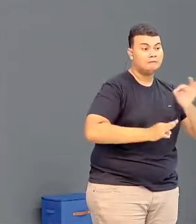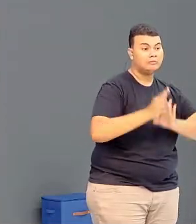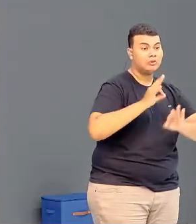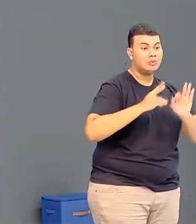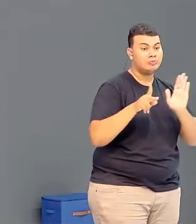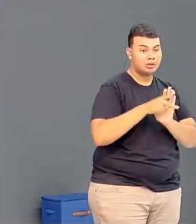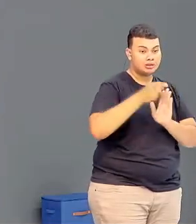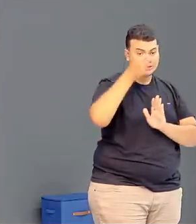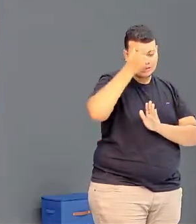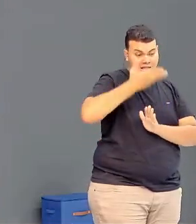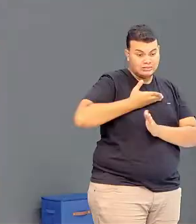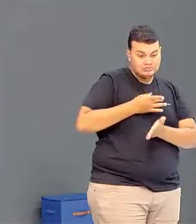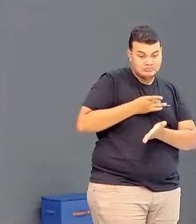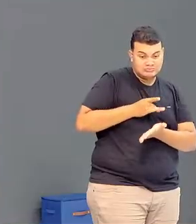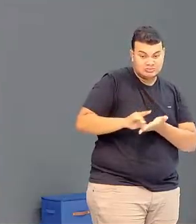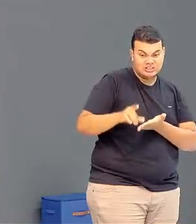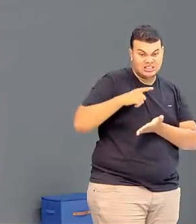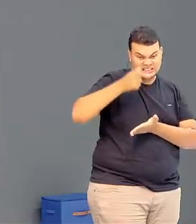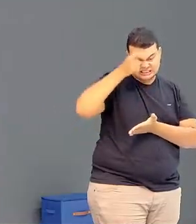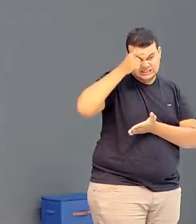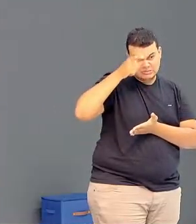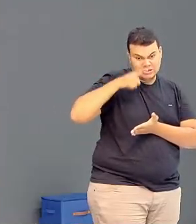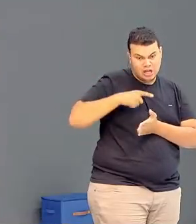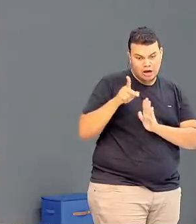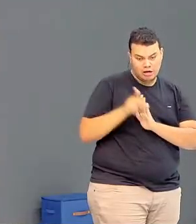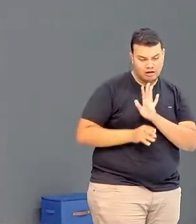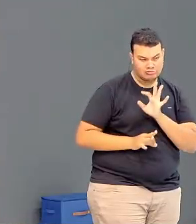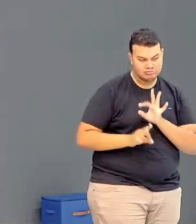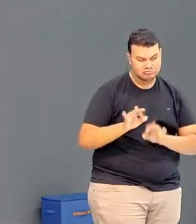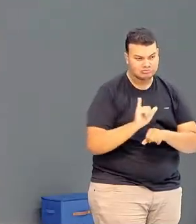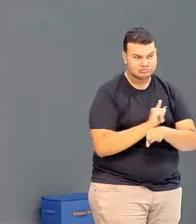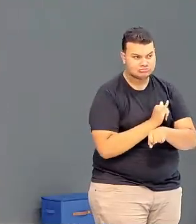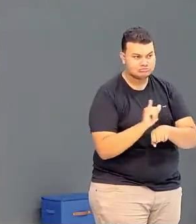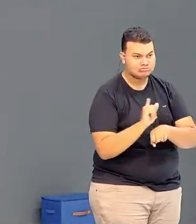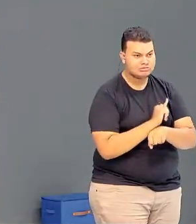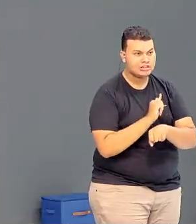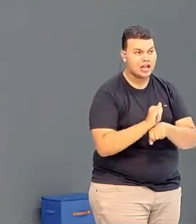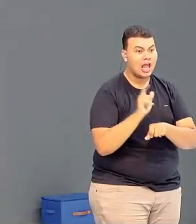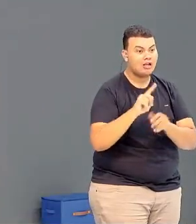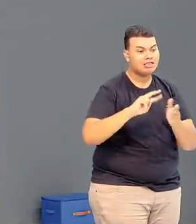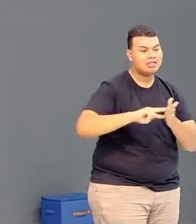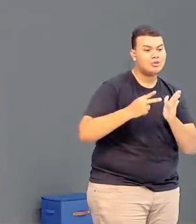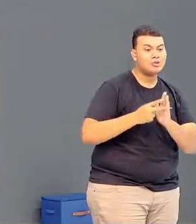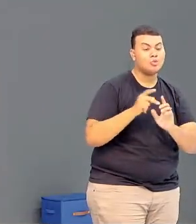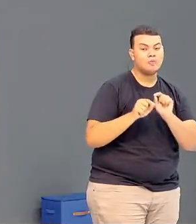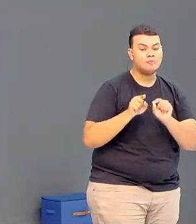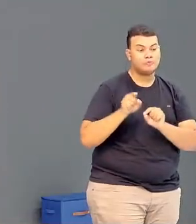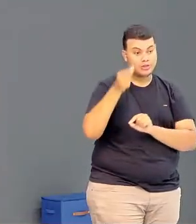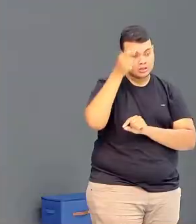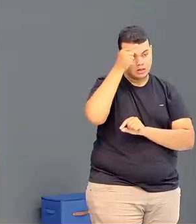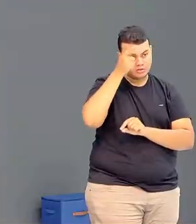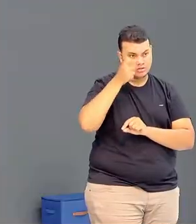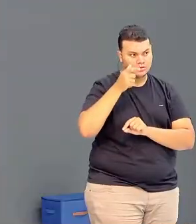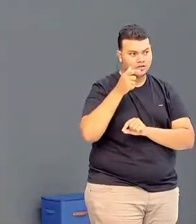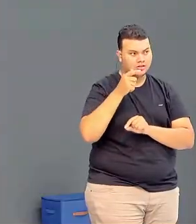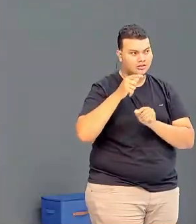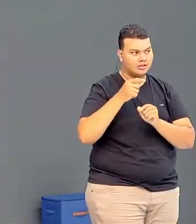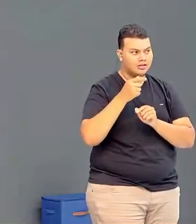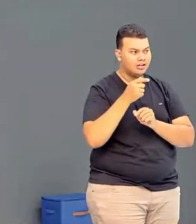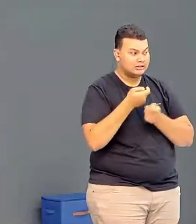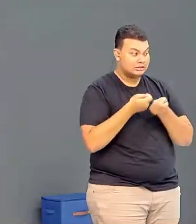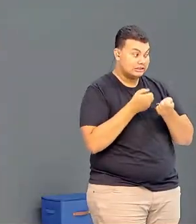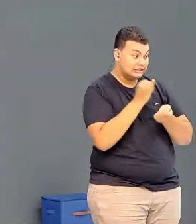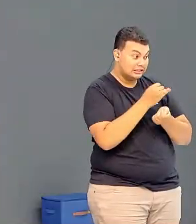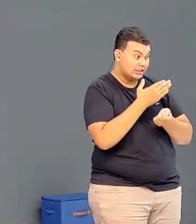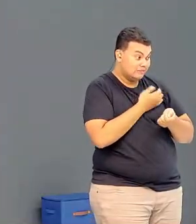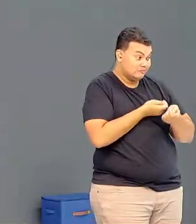maligno, há um plano maléfico. É como se o maligno dissesse assim, ó: se eu convencer, eu nem preciso